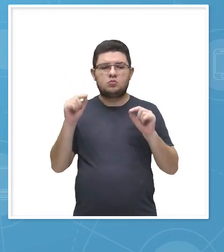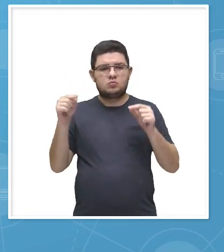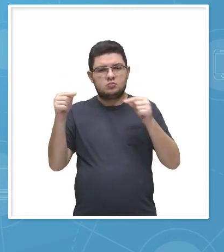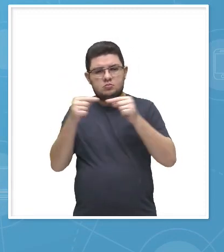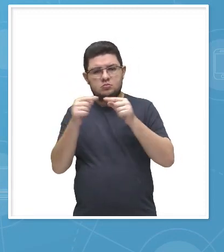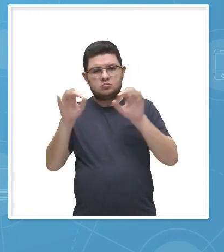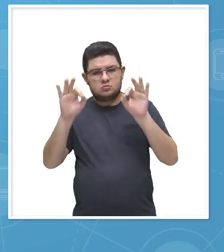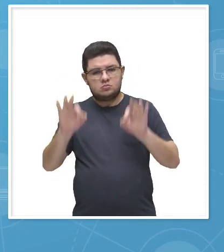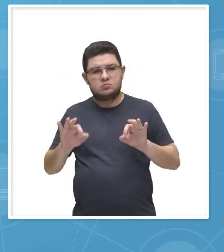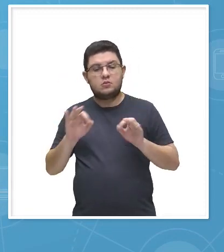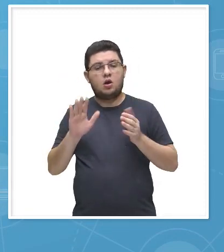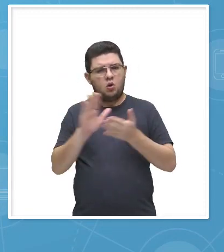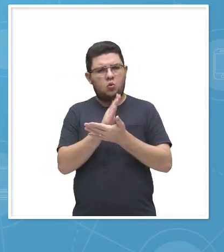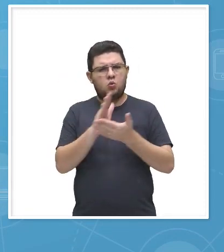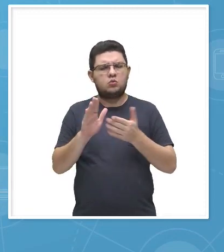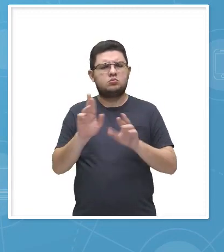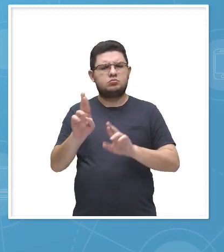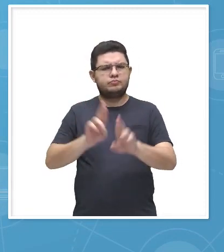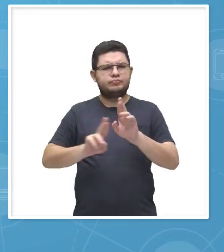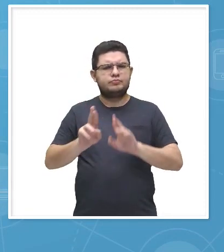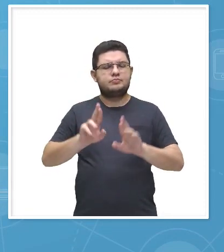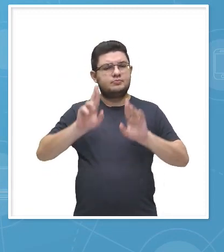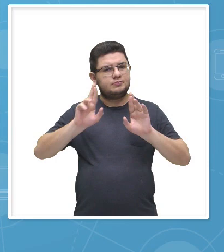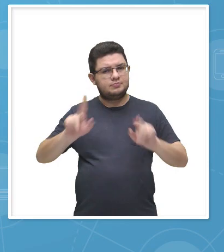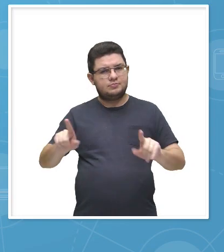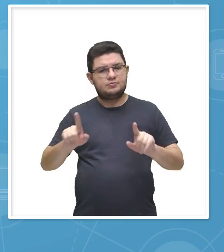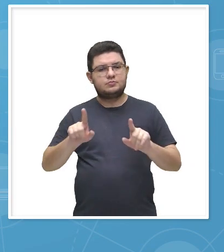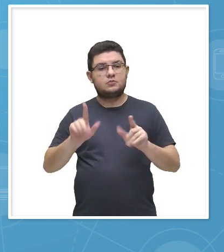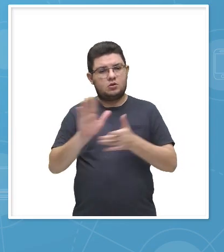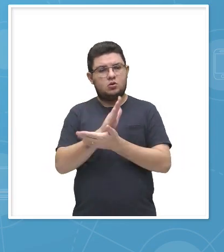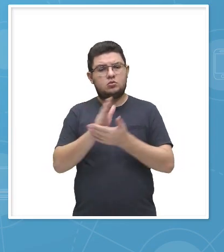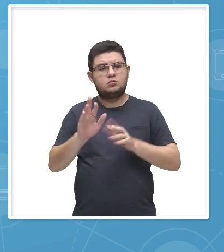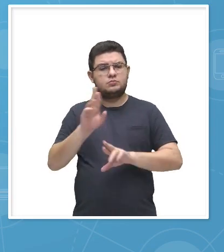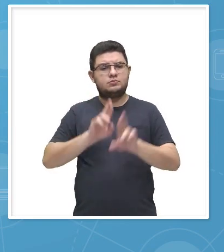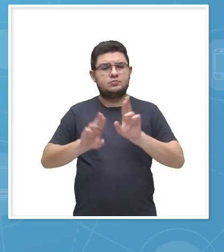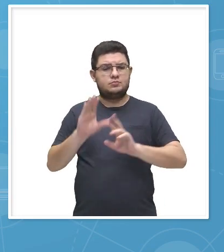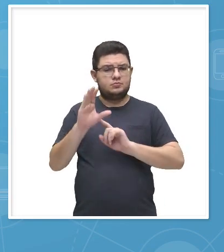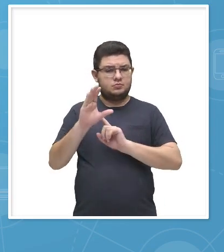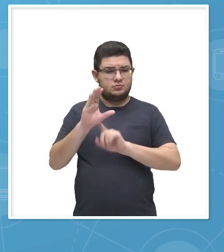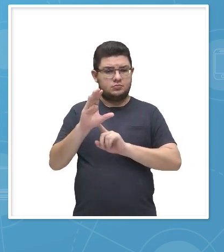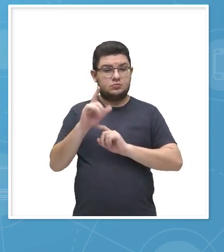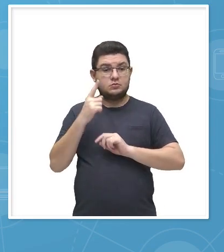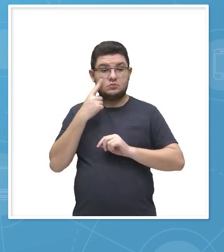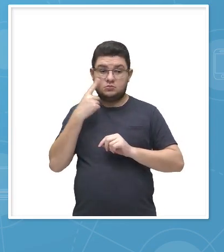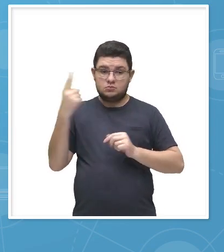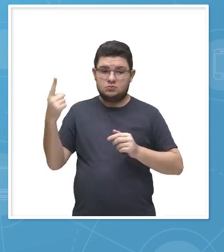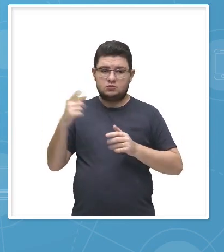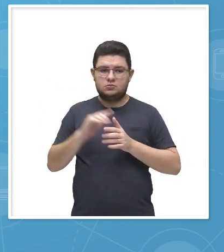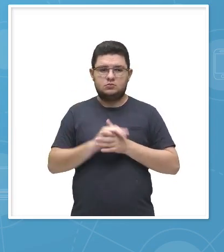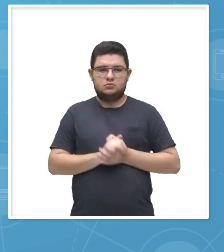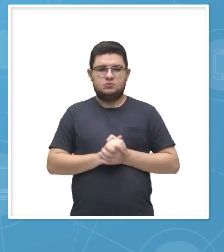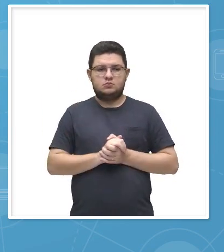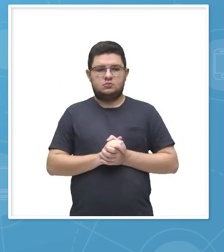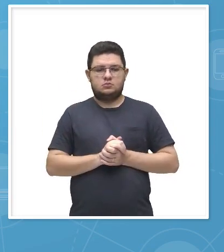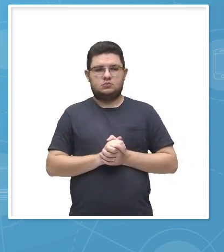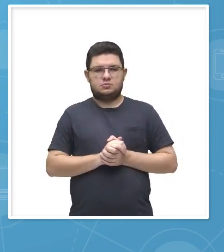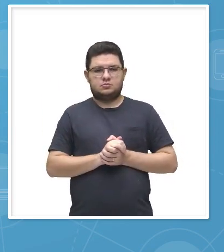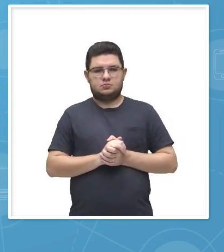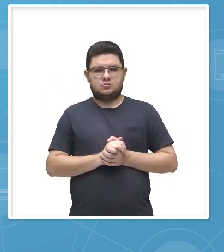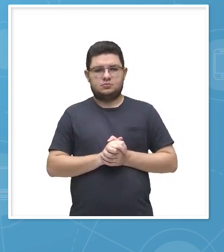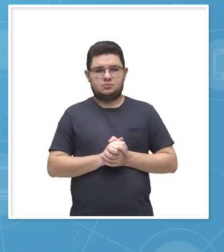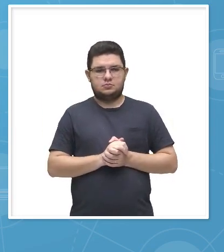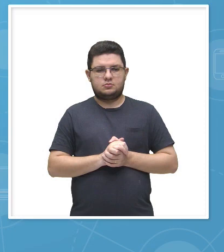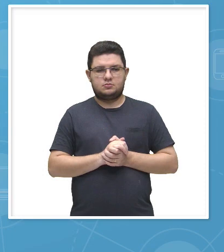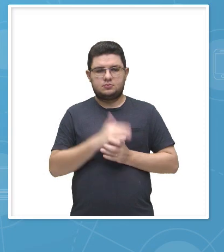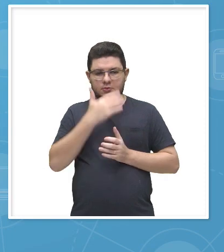Teve gente que respondeu diferente também alguém Ela respondeu letras e vamos conferir Tap pô vamos lá olha só você vai marcar alternativa